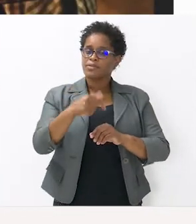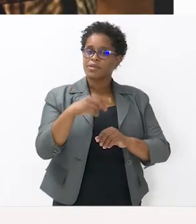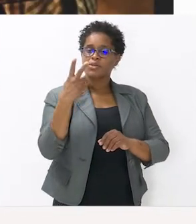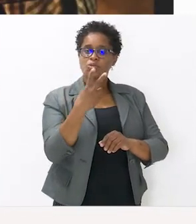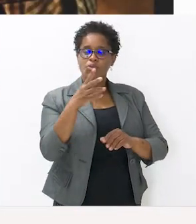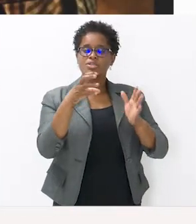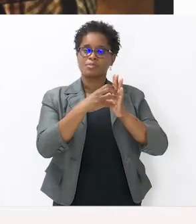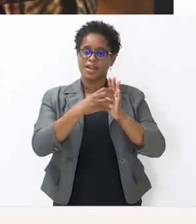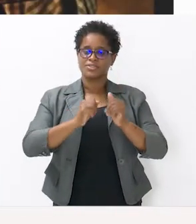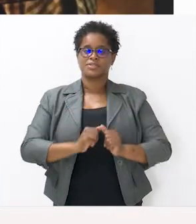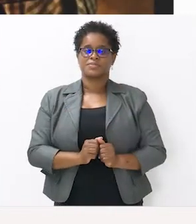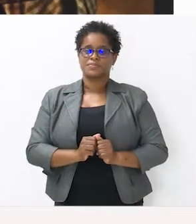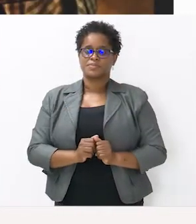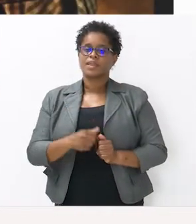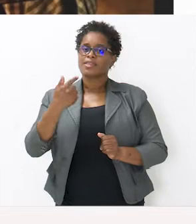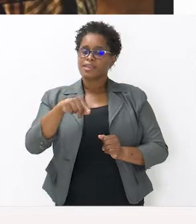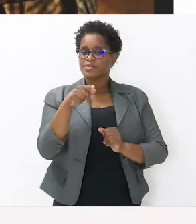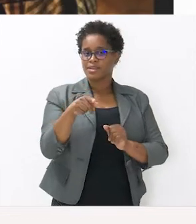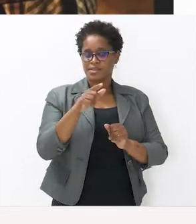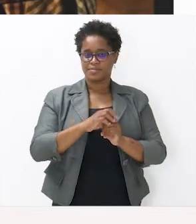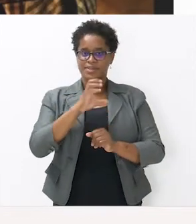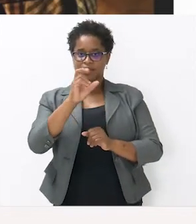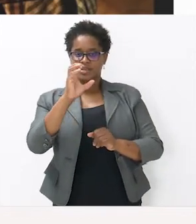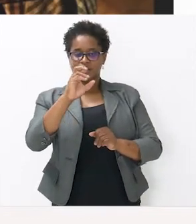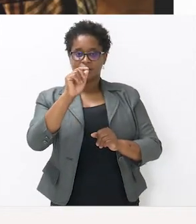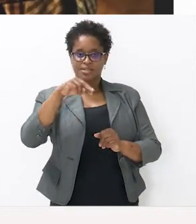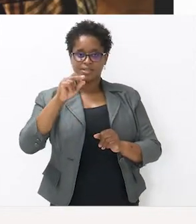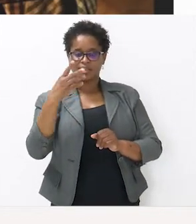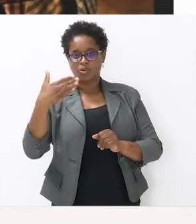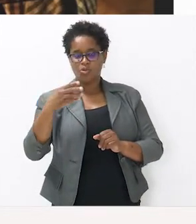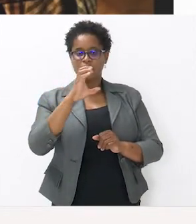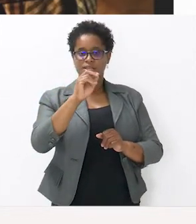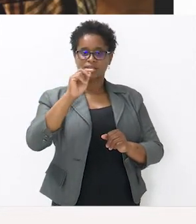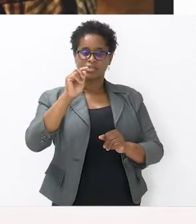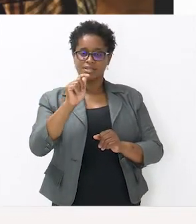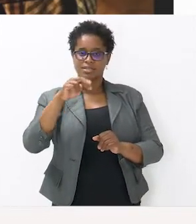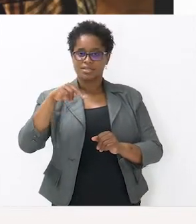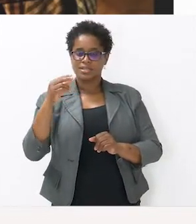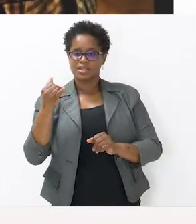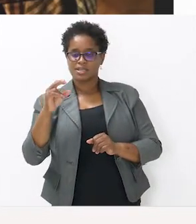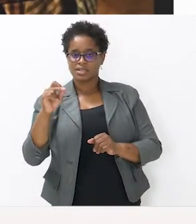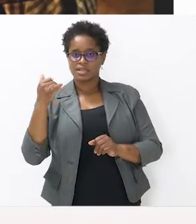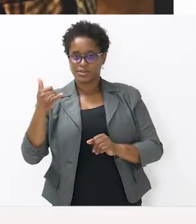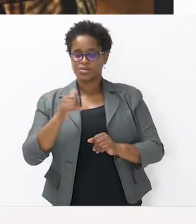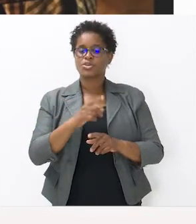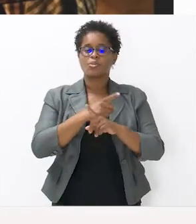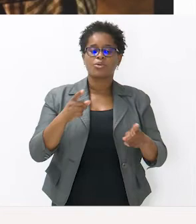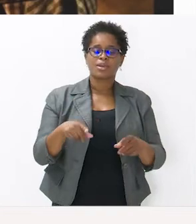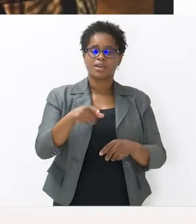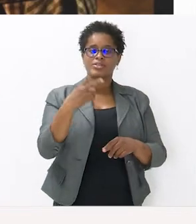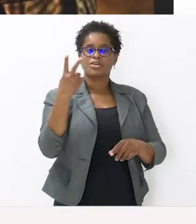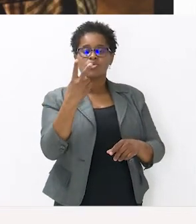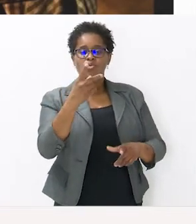duas imagens, temos aqui a cena 1 e a cena 2. Por quê? Aqui temos apenas